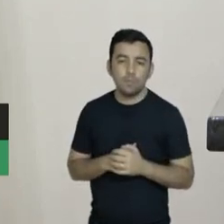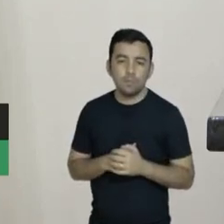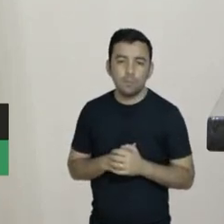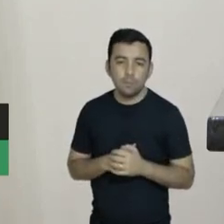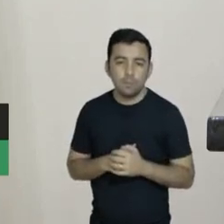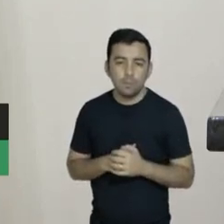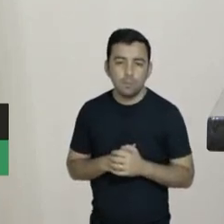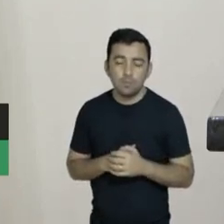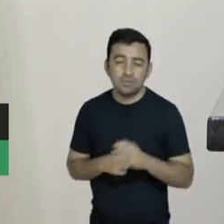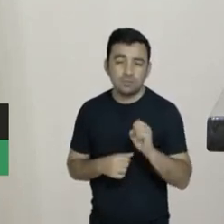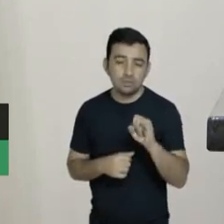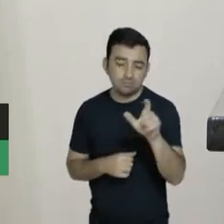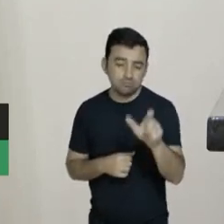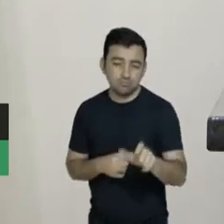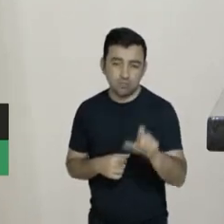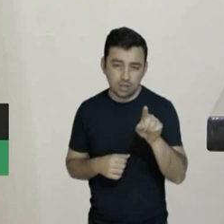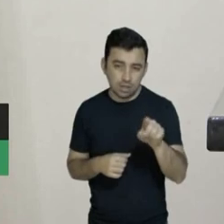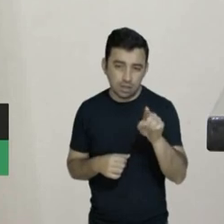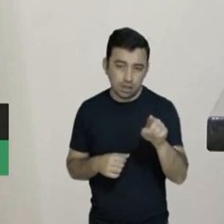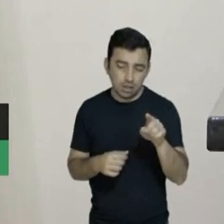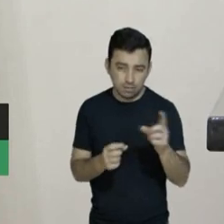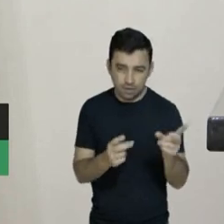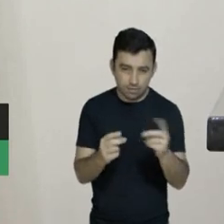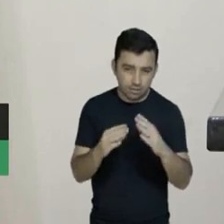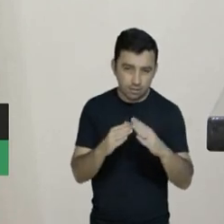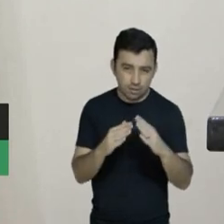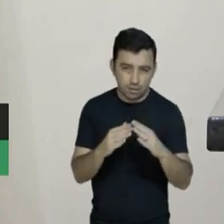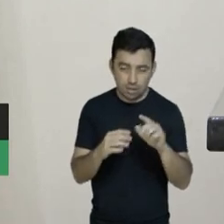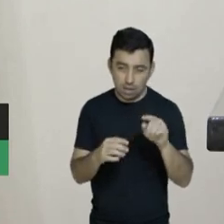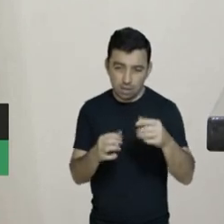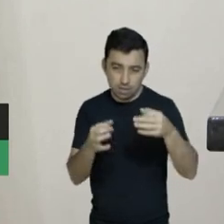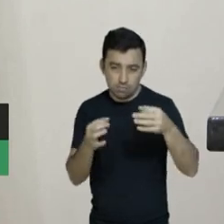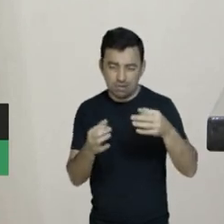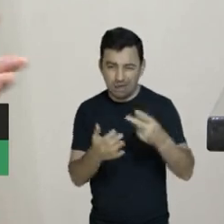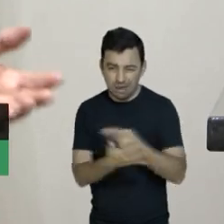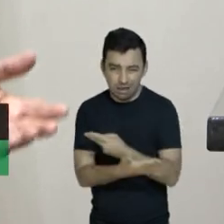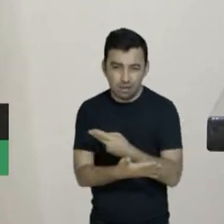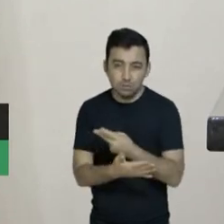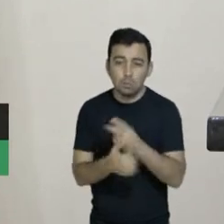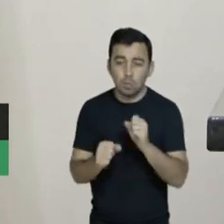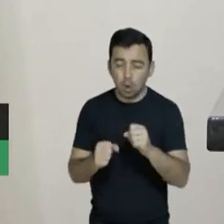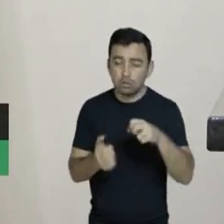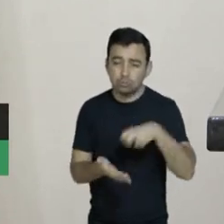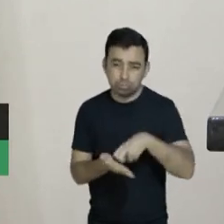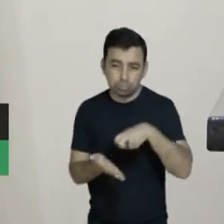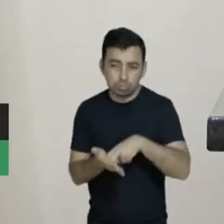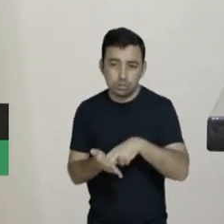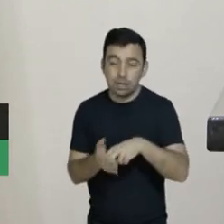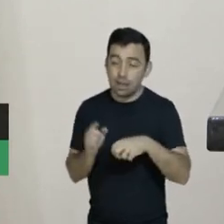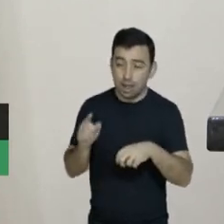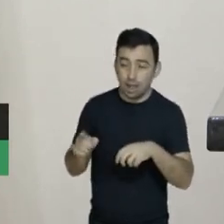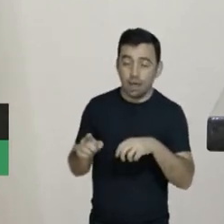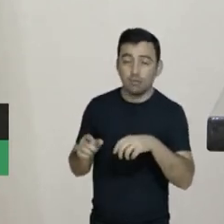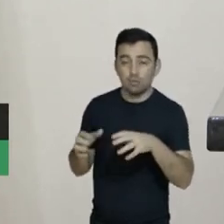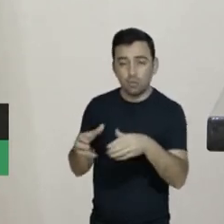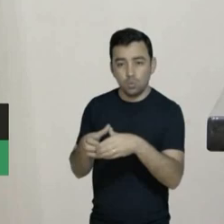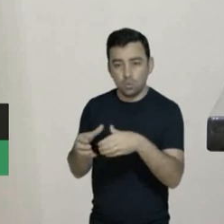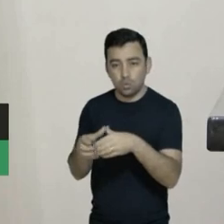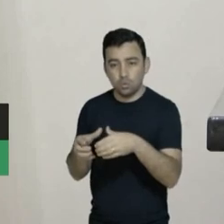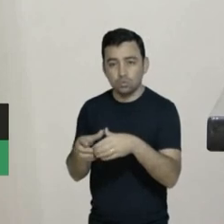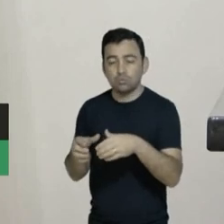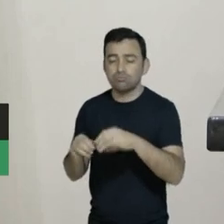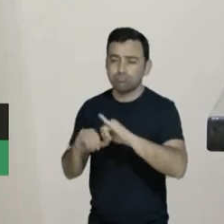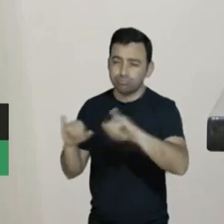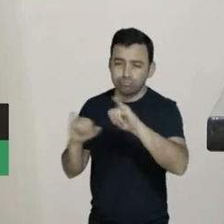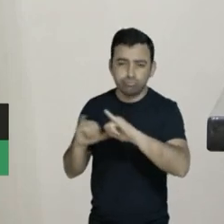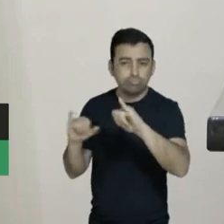um corretor de Pinhalzinho pratica um ato ilegal, ele pode ser punido e vai para a sociedade catarinense através da divulgação, ainda mais